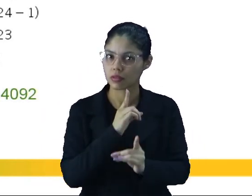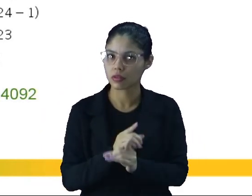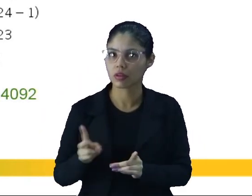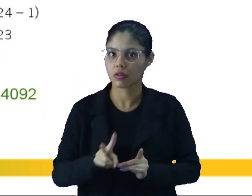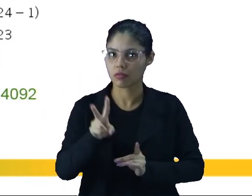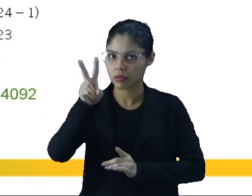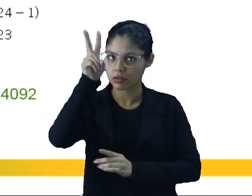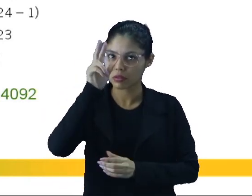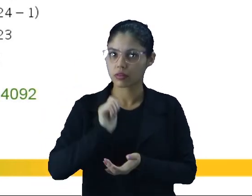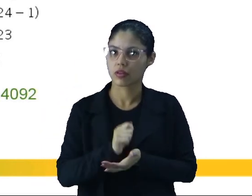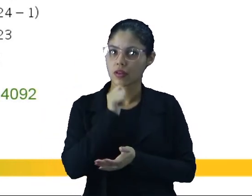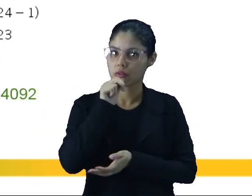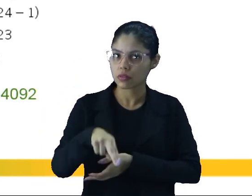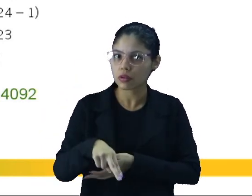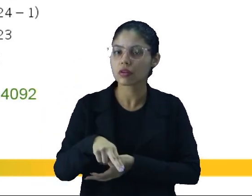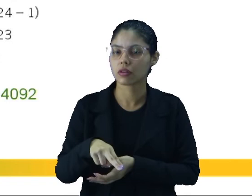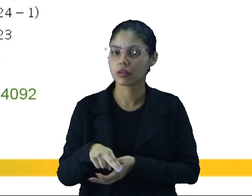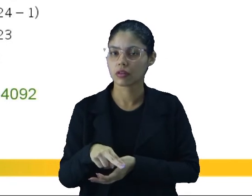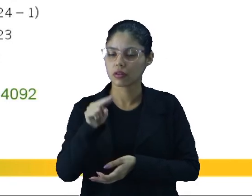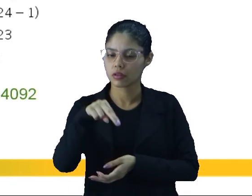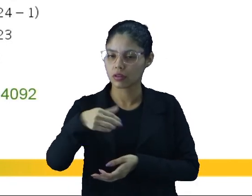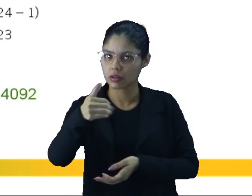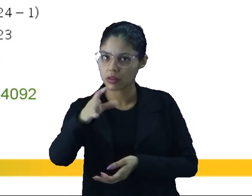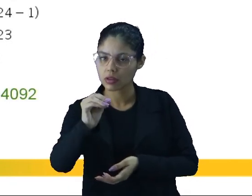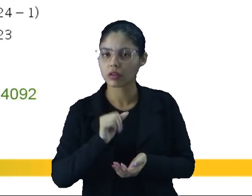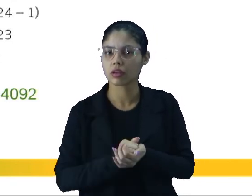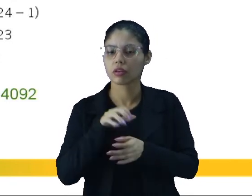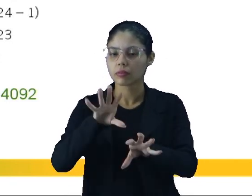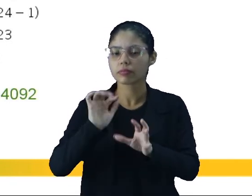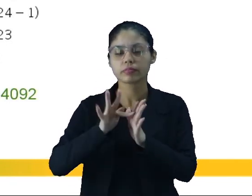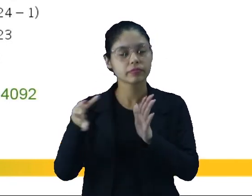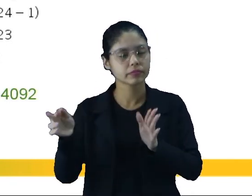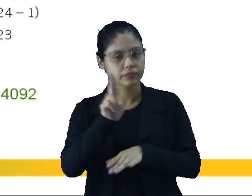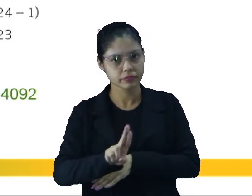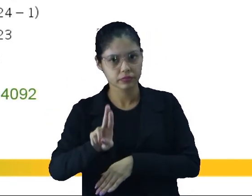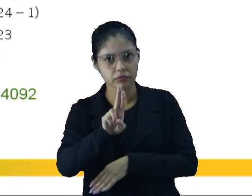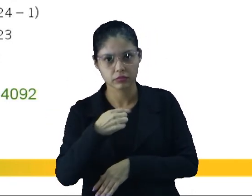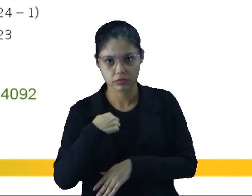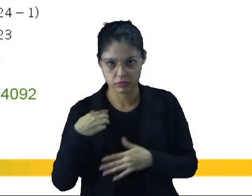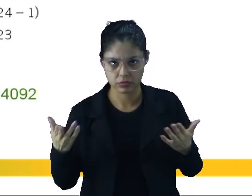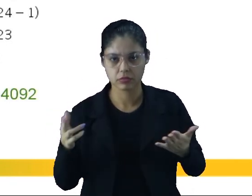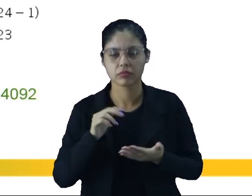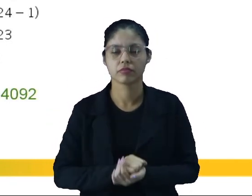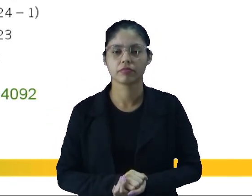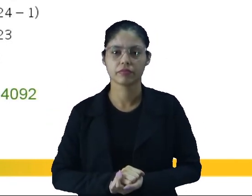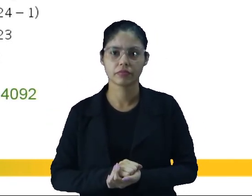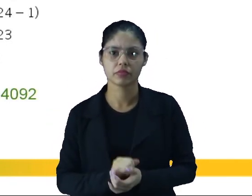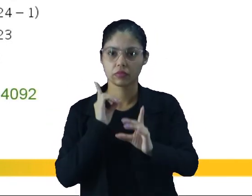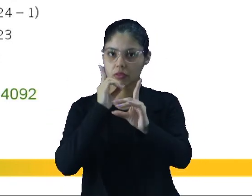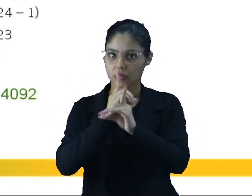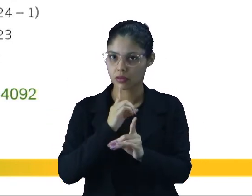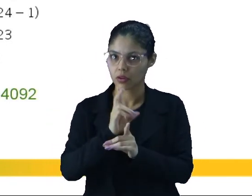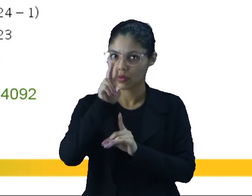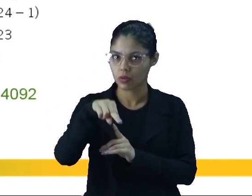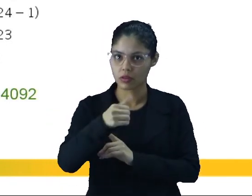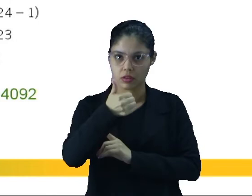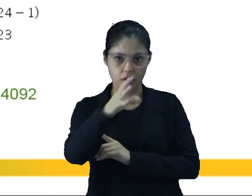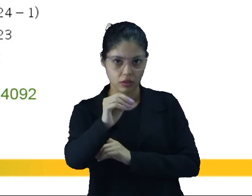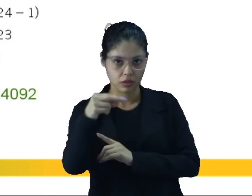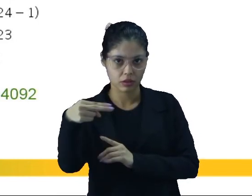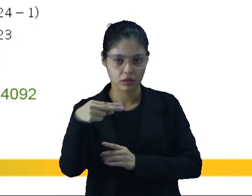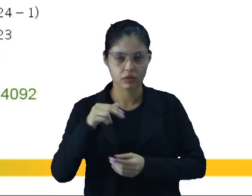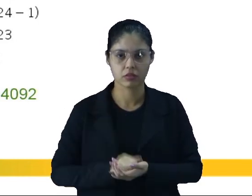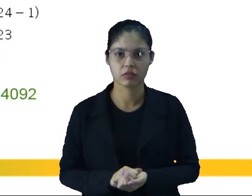o valor, tá, de N, então o N é 10, ó. Essa é a fórmula que eu estou usando, tá, pessoal? Encontramos que o N é igual a